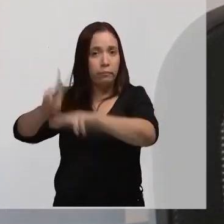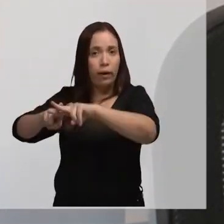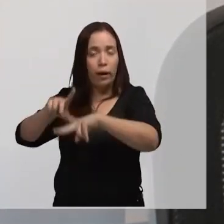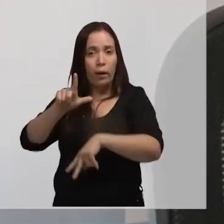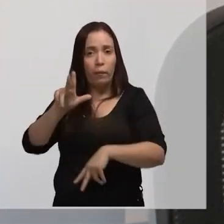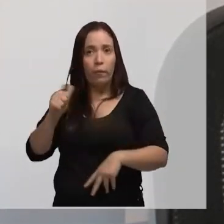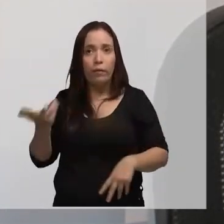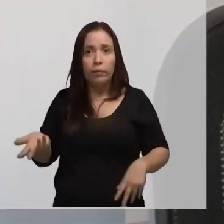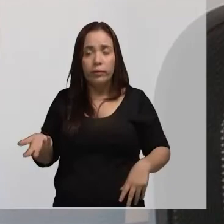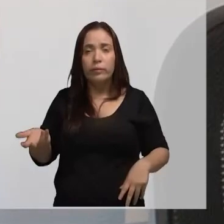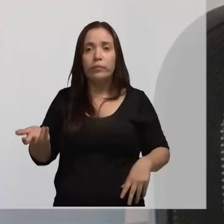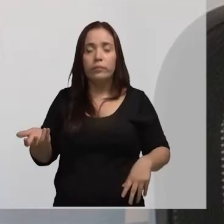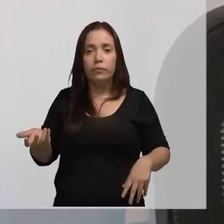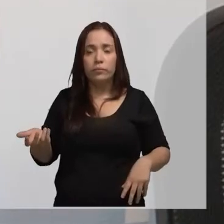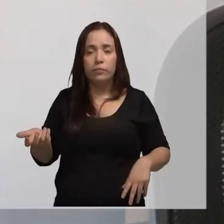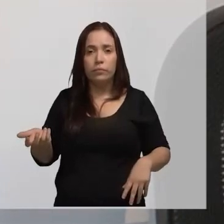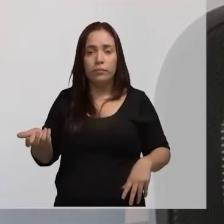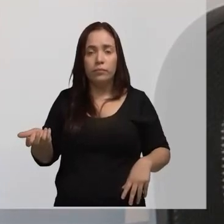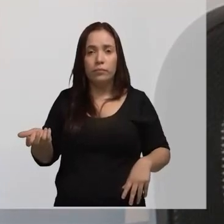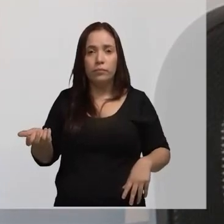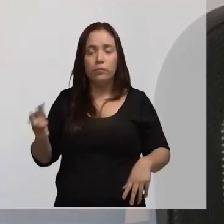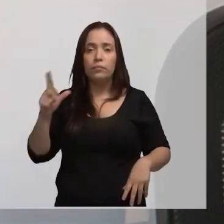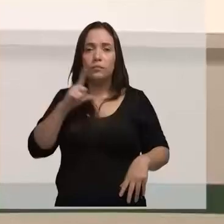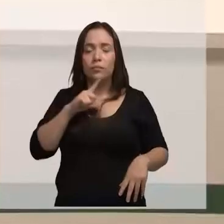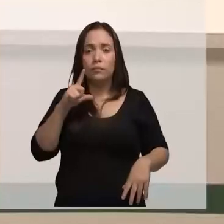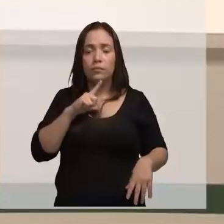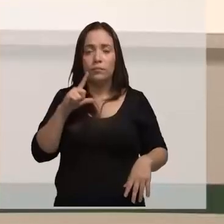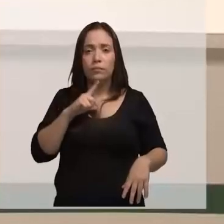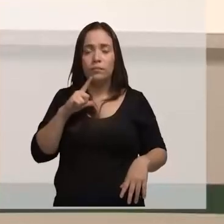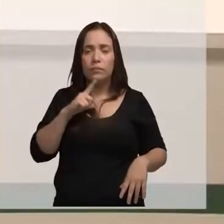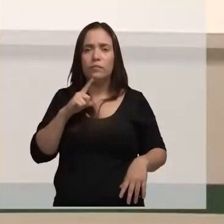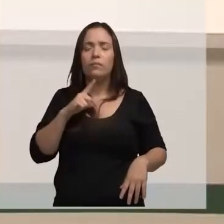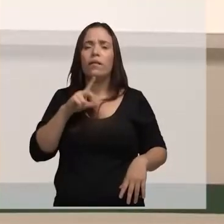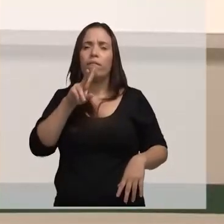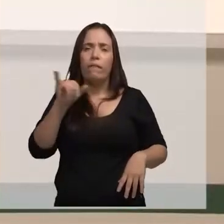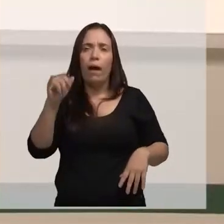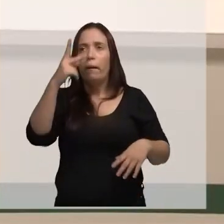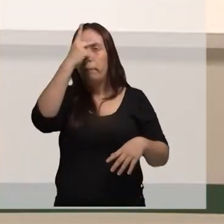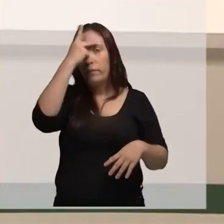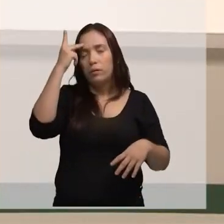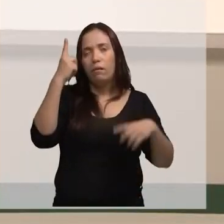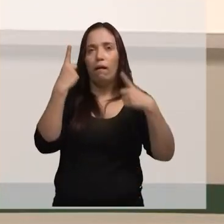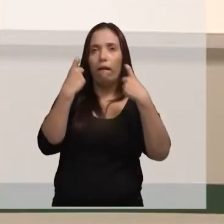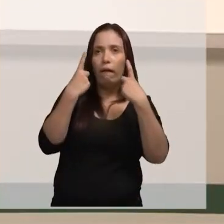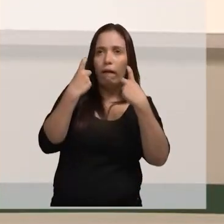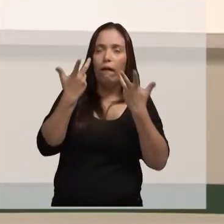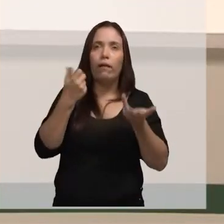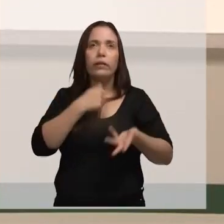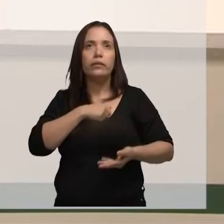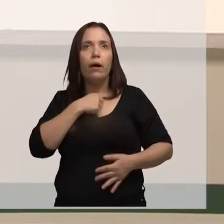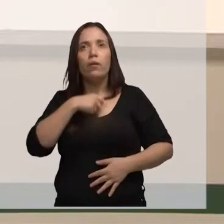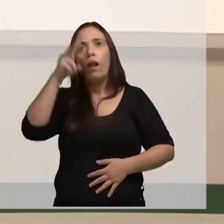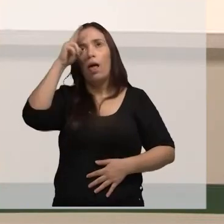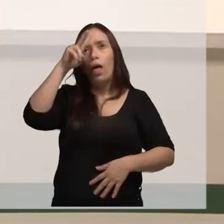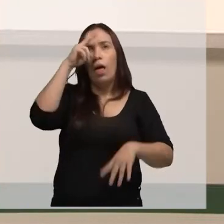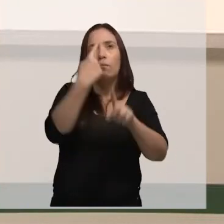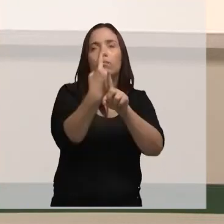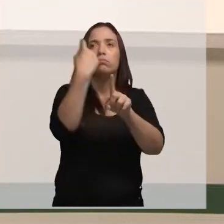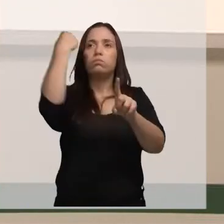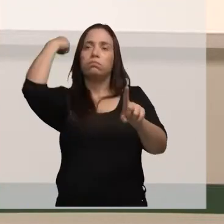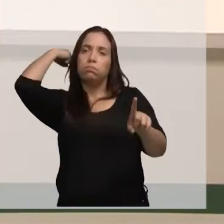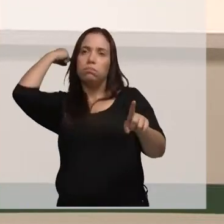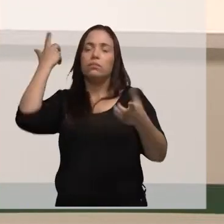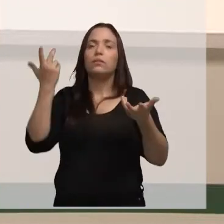lá, nasce uma estrela, né? Vai voltar tudo aquilo lá, vai ter muito choro, aquela coisa saudosista. Saudosismo, a comoção